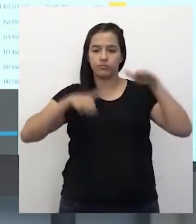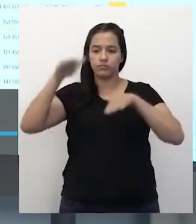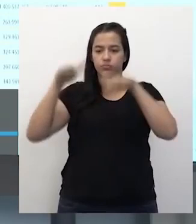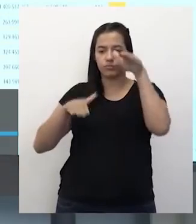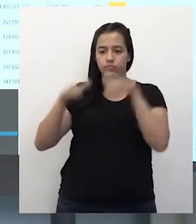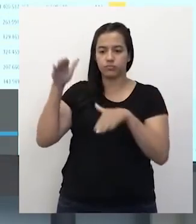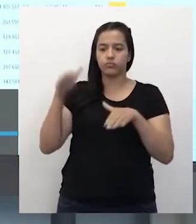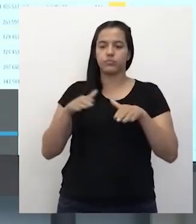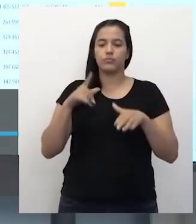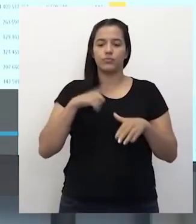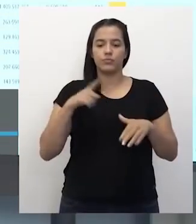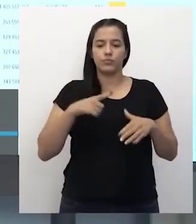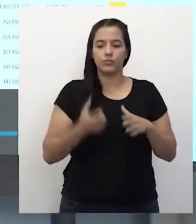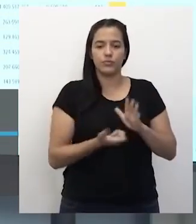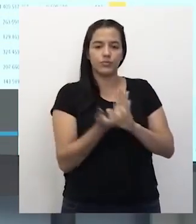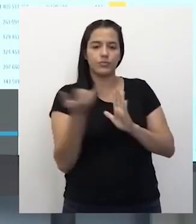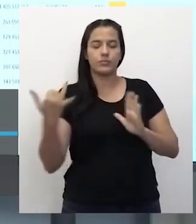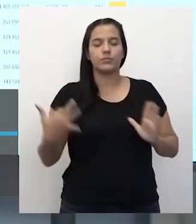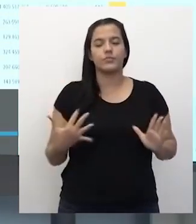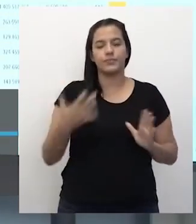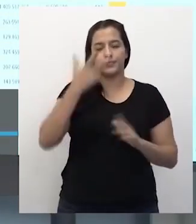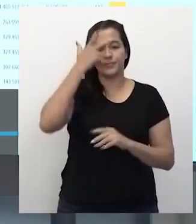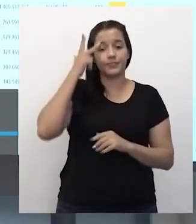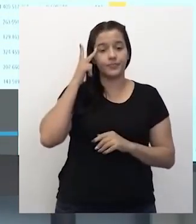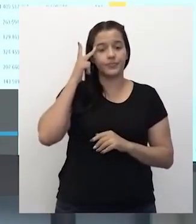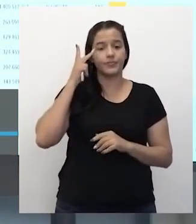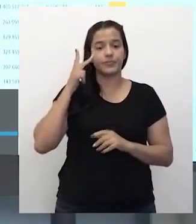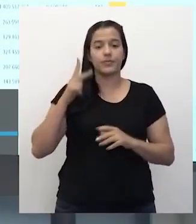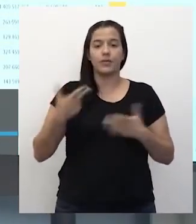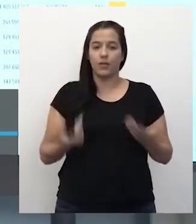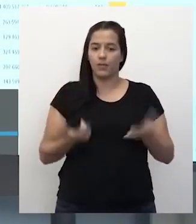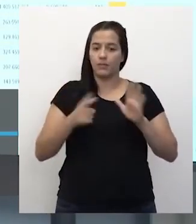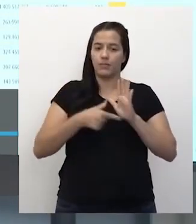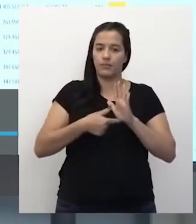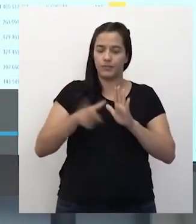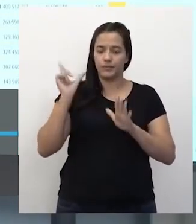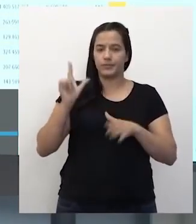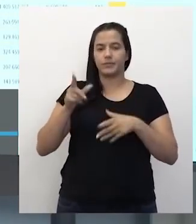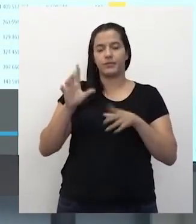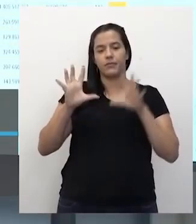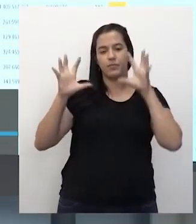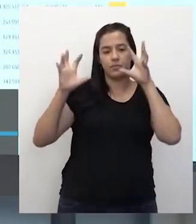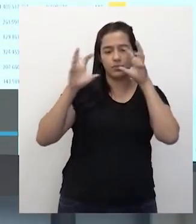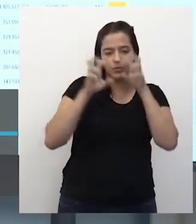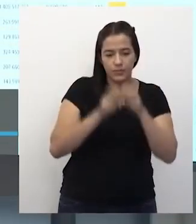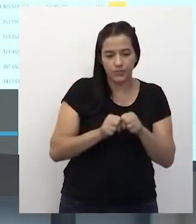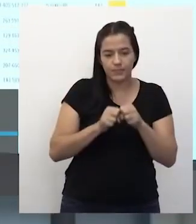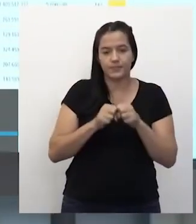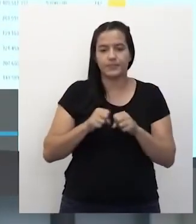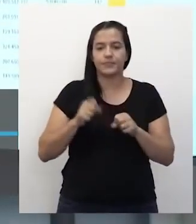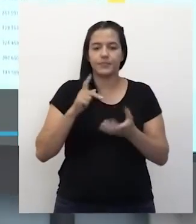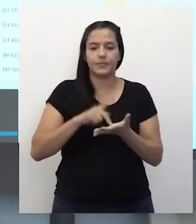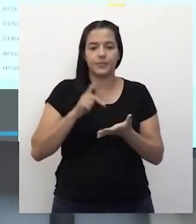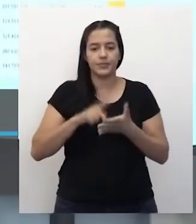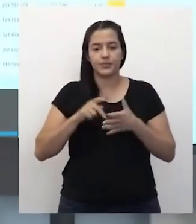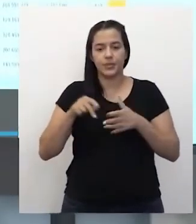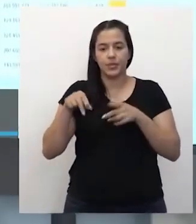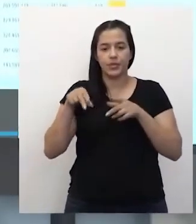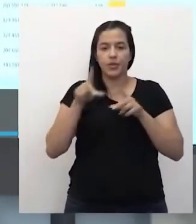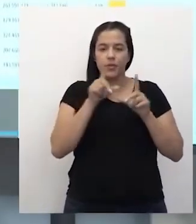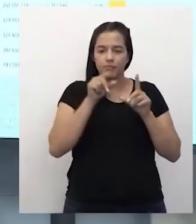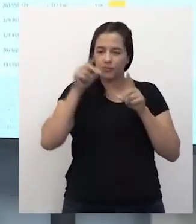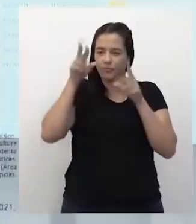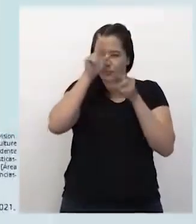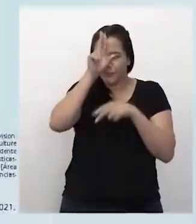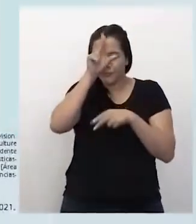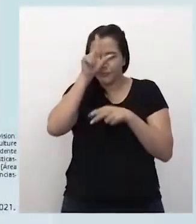de tantos habitantes por quilômetro quadrado. Por isso que aquela parte está mais escura e é conhecida aí como formigueiro humano, tá certo? E aí nós